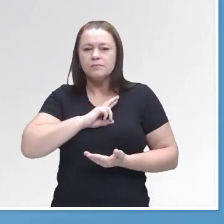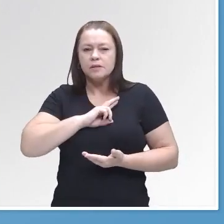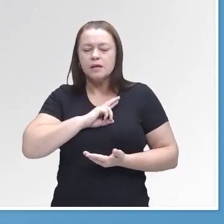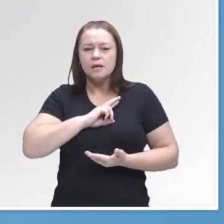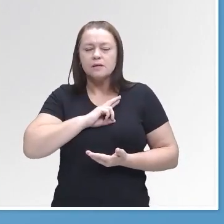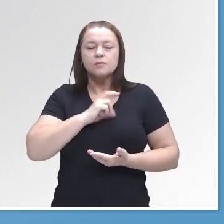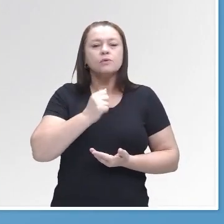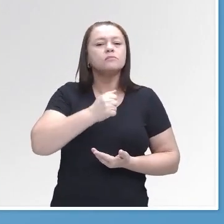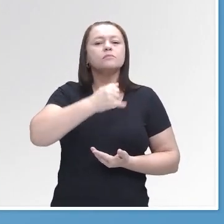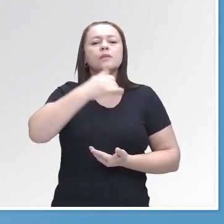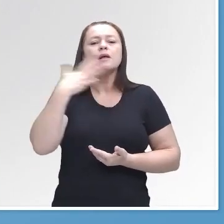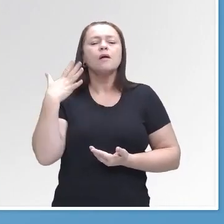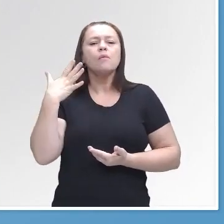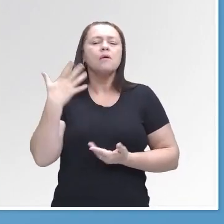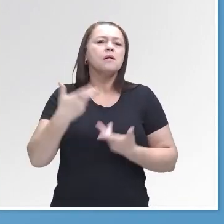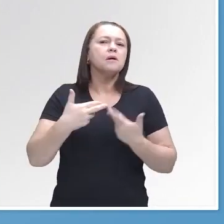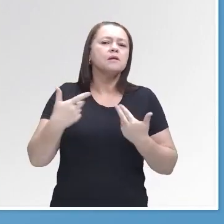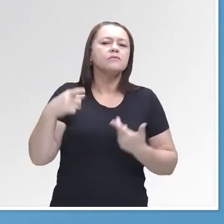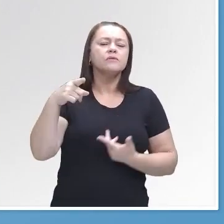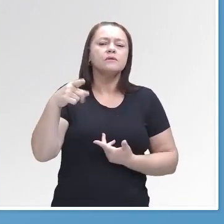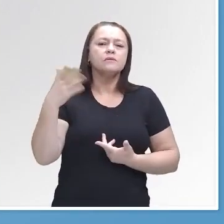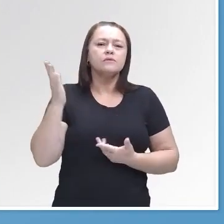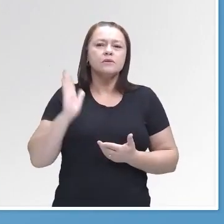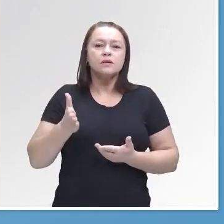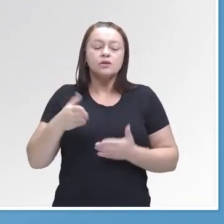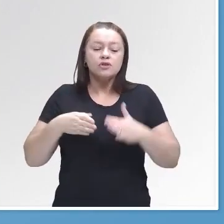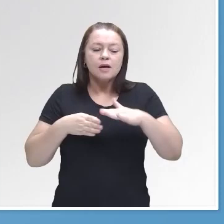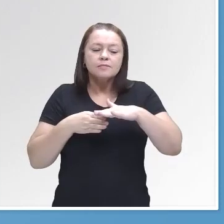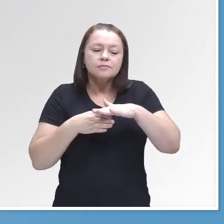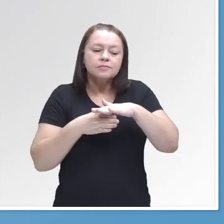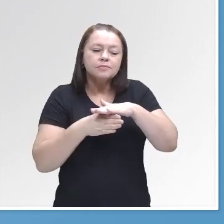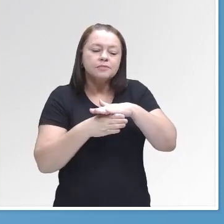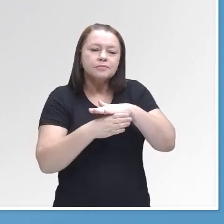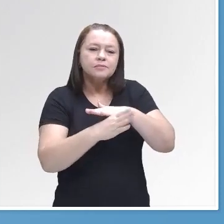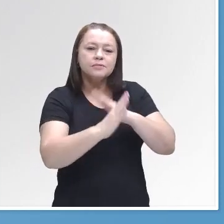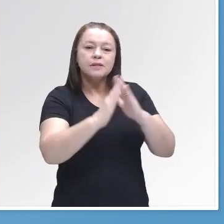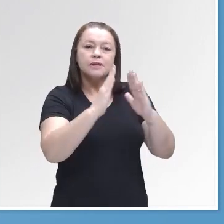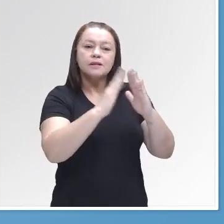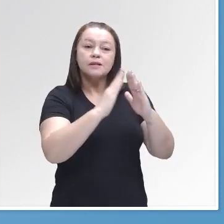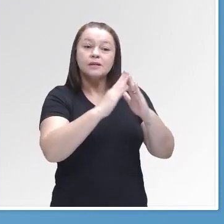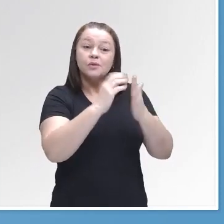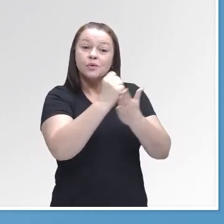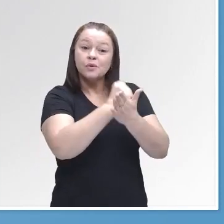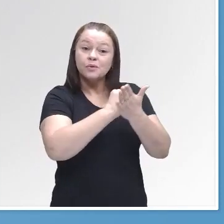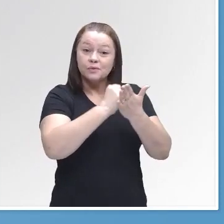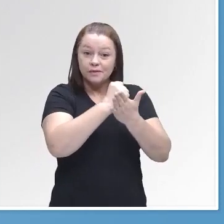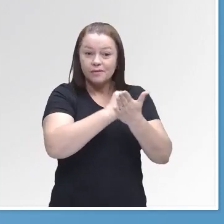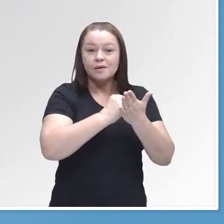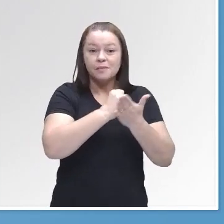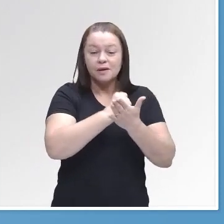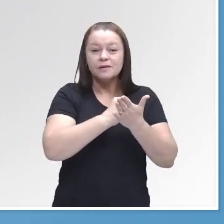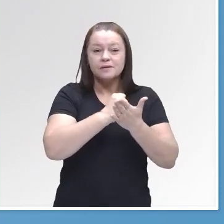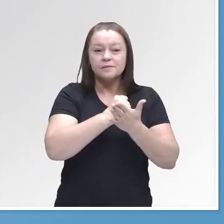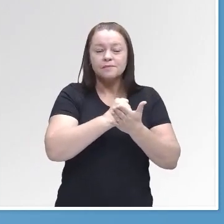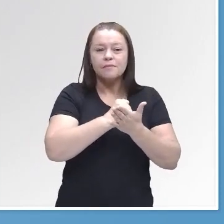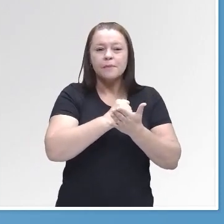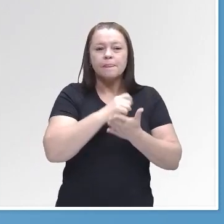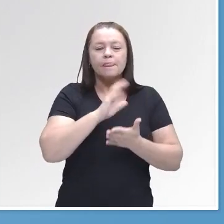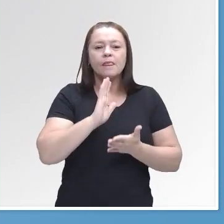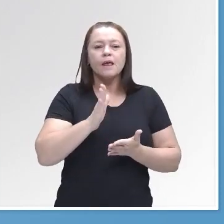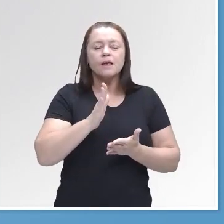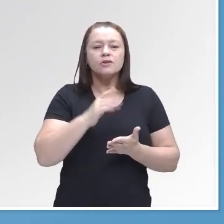Quantas vezes você já entrou numa farmácia e já pisou